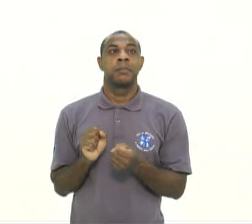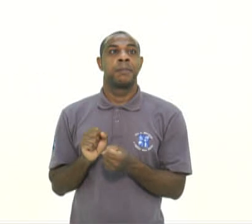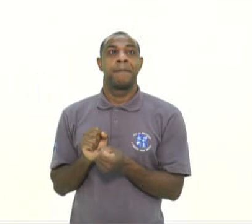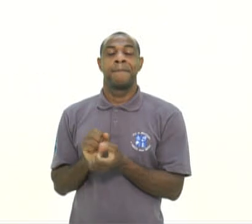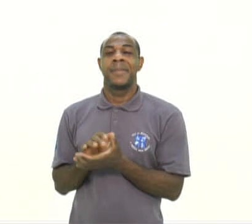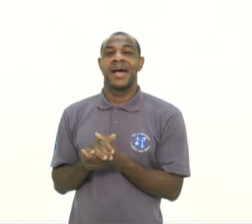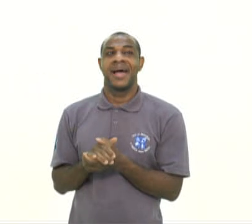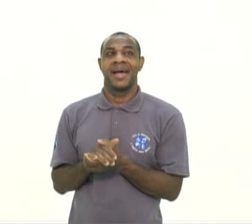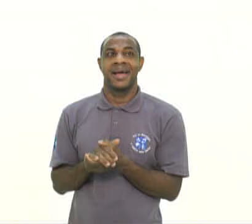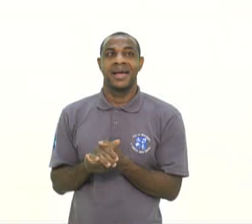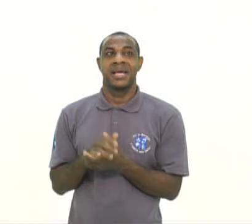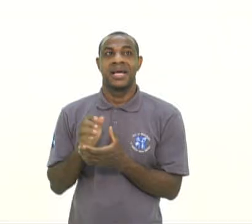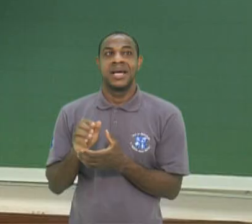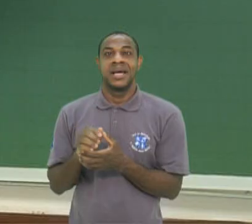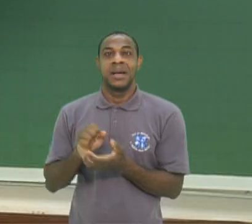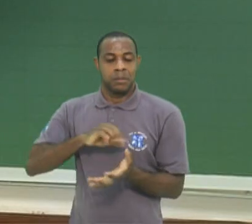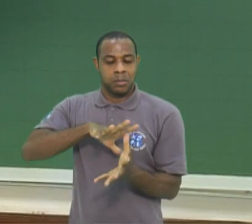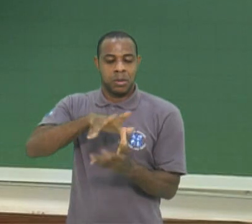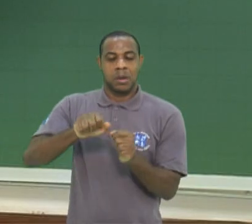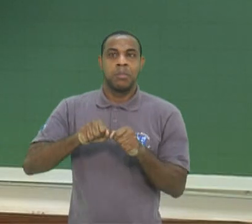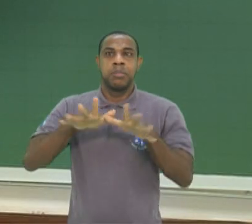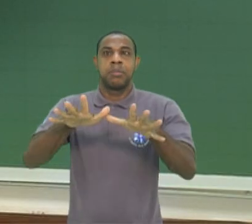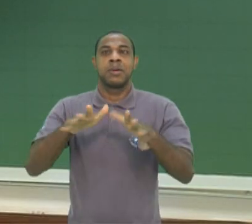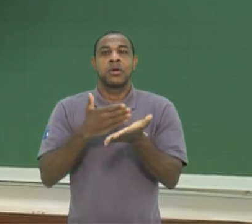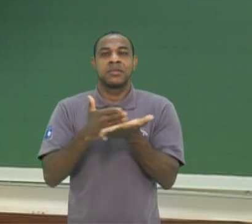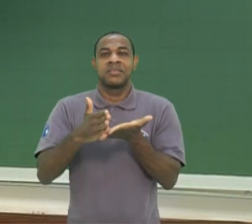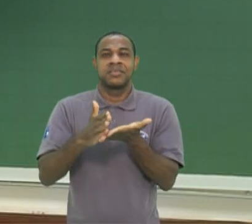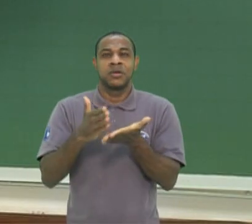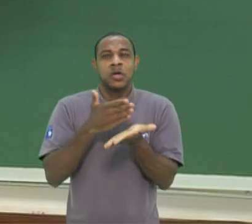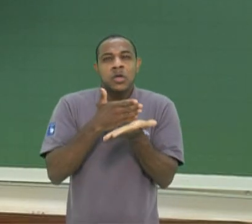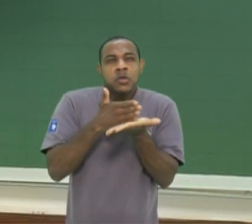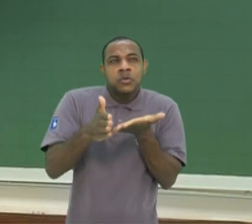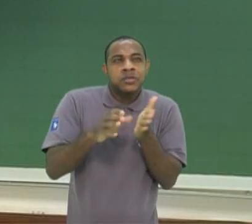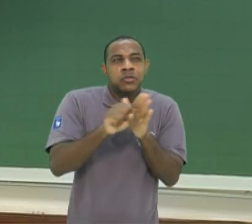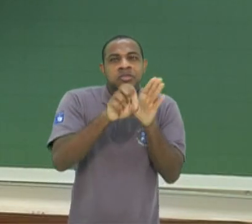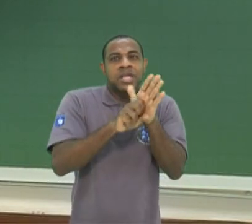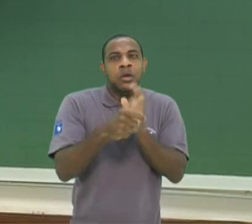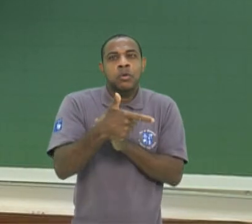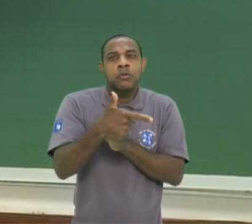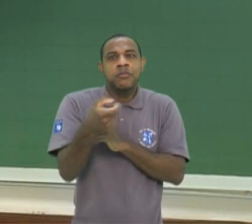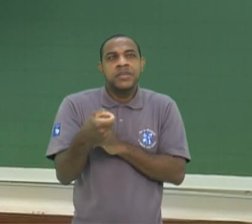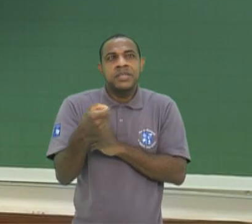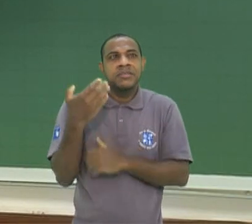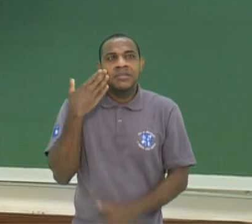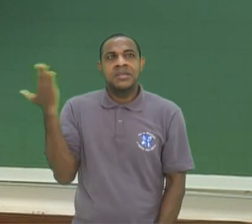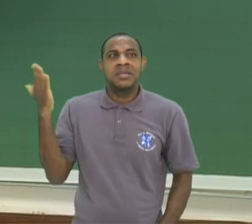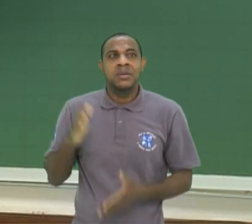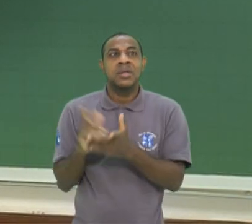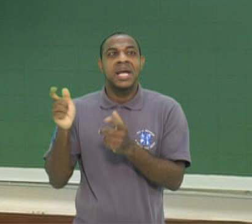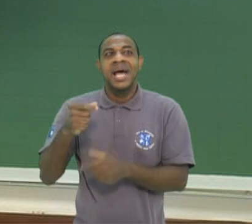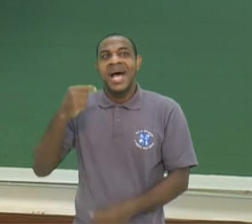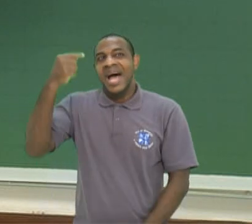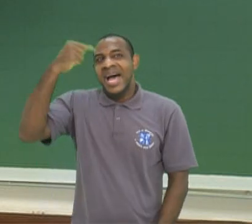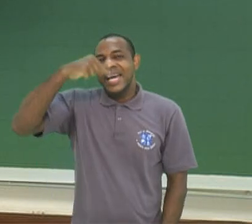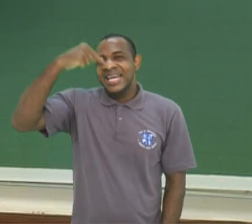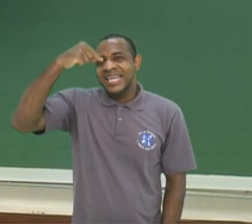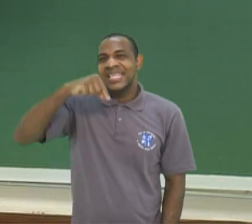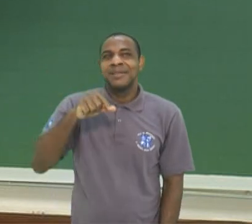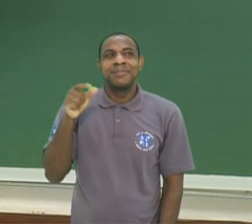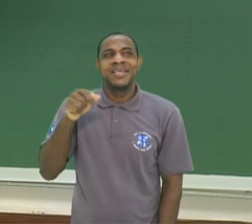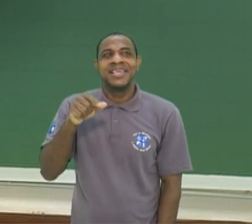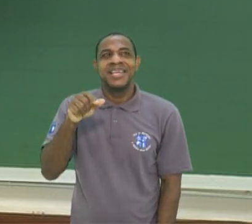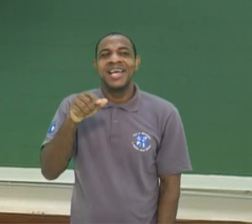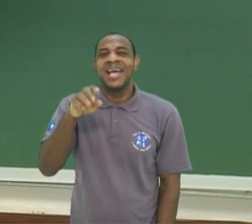pandemia que aconteceu no início do século XX. Nesse caso, a gente está falando sobre a gripe espanhola, que também,